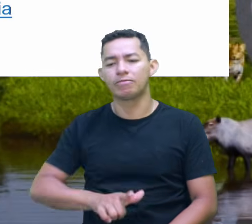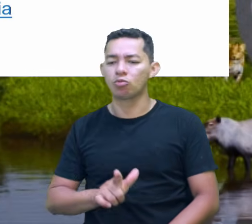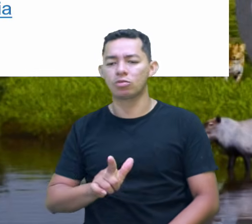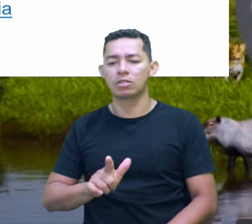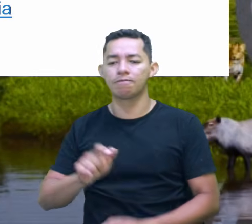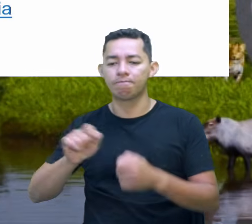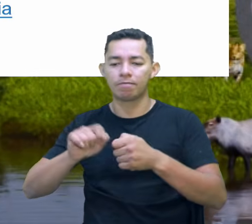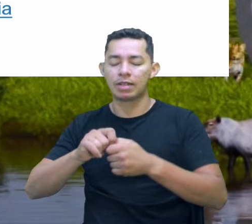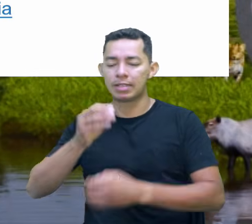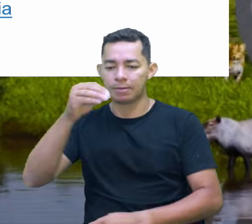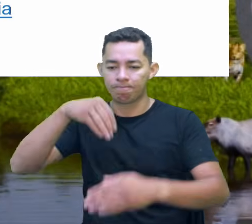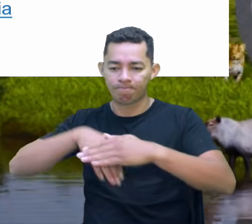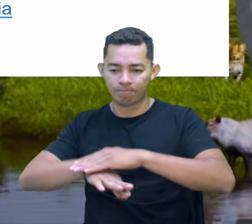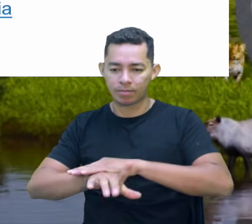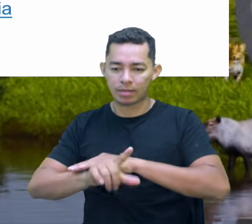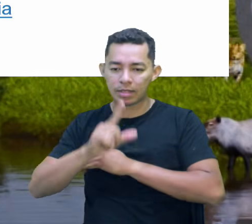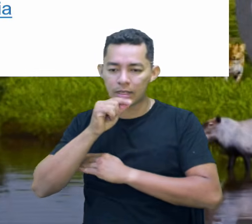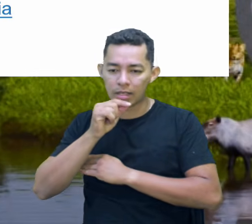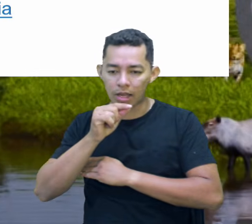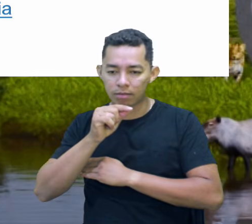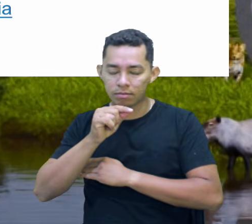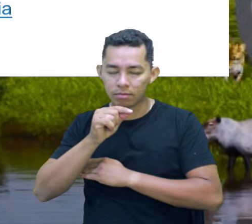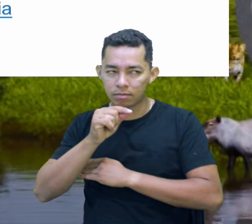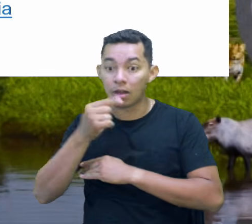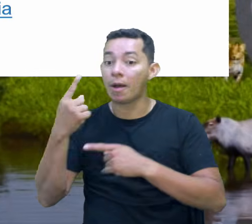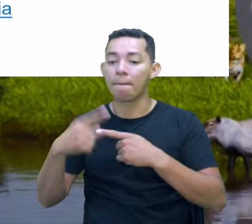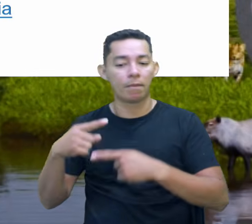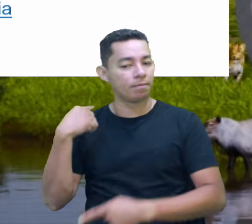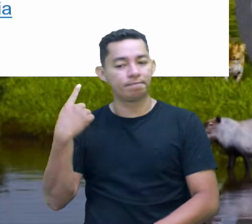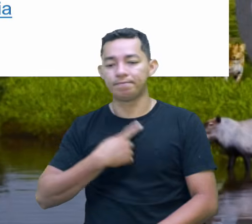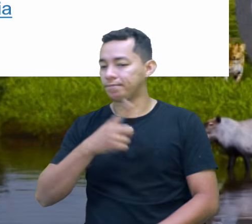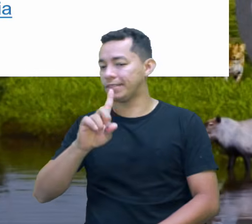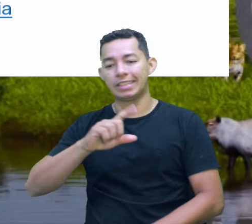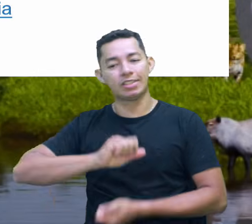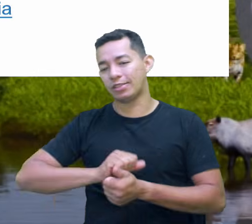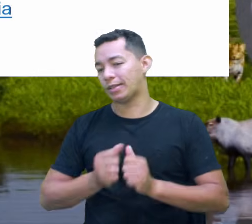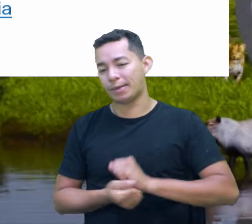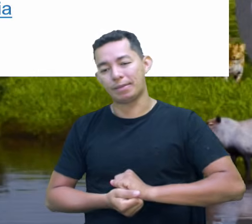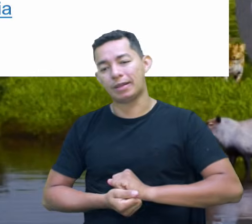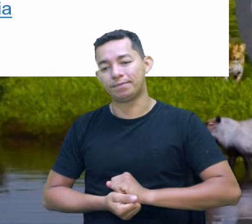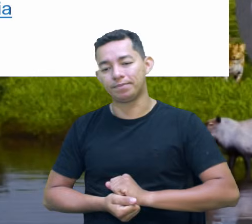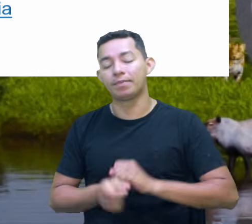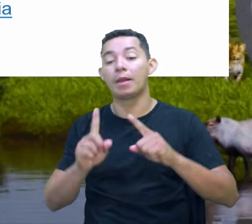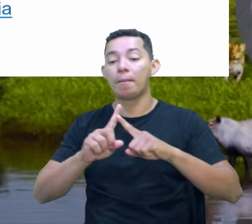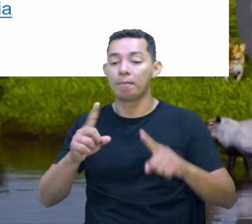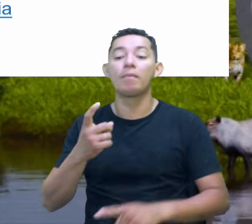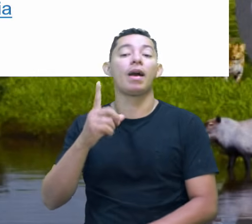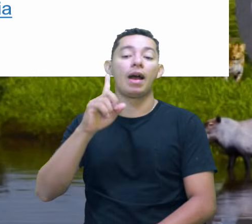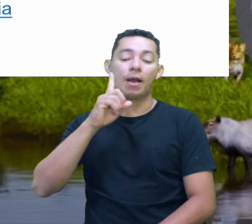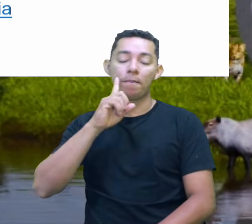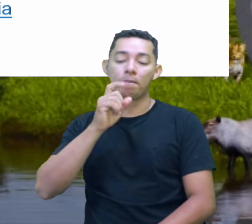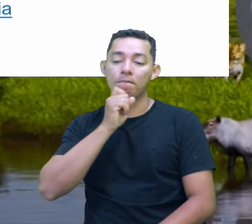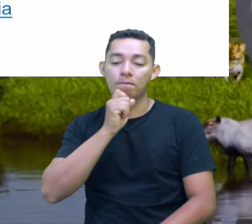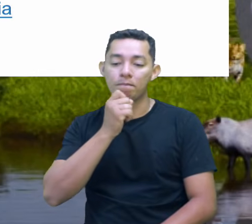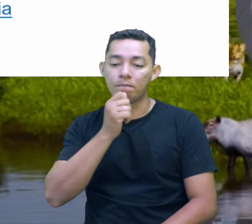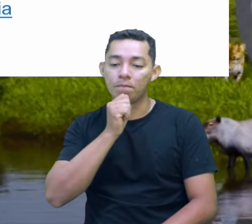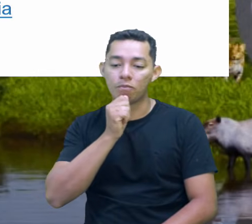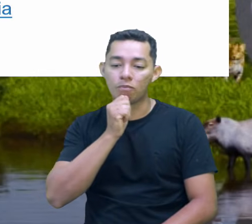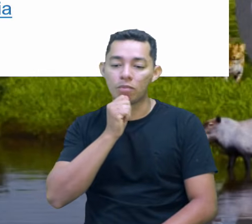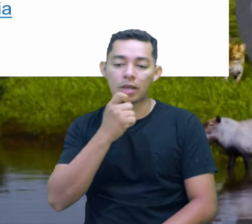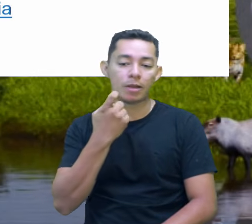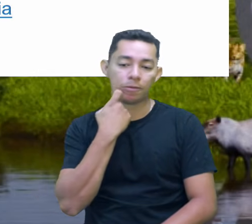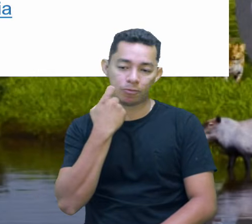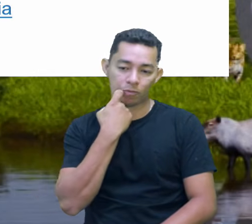não temos essa adaptação. Já o peixe, né, os animais aquáticos, eles precisam